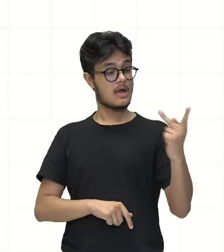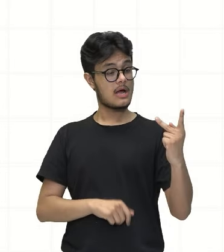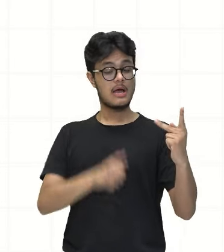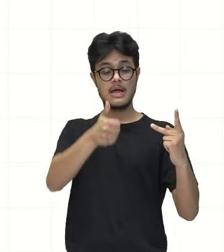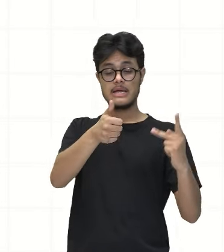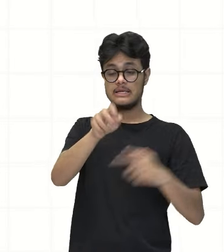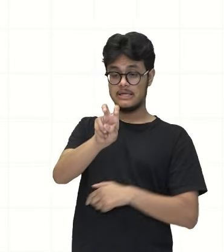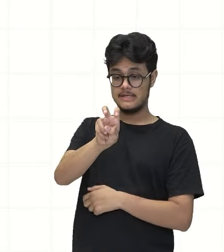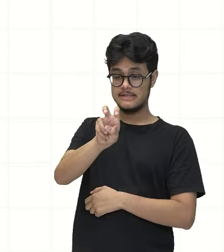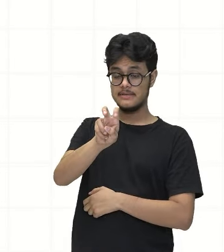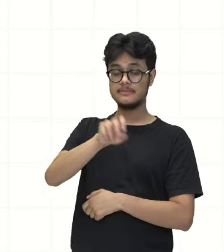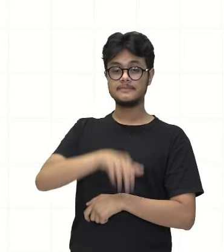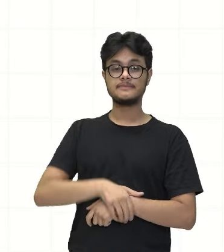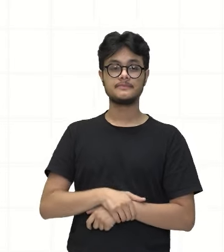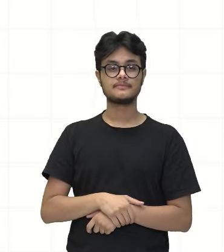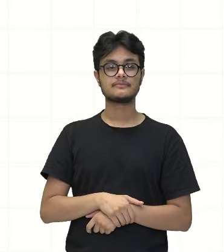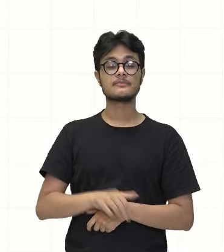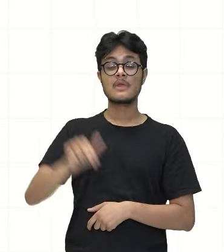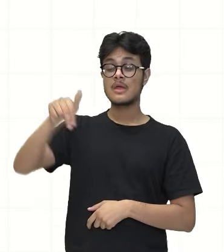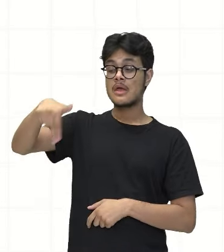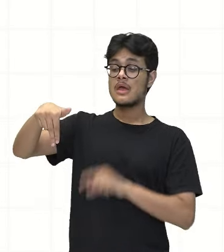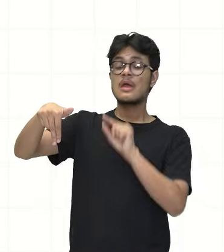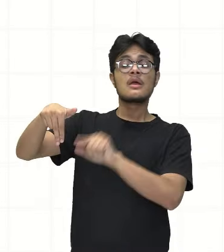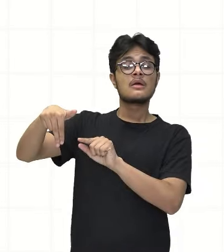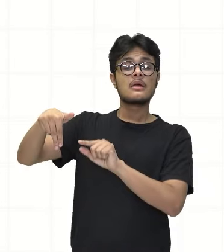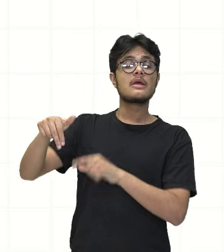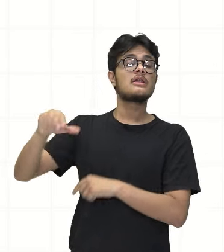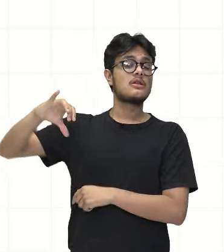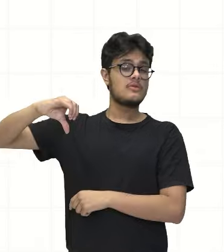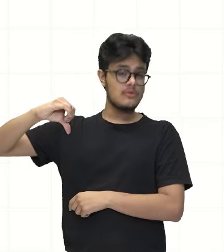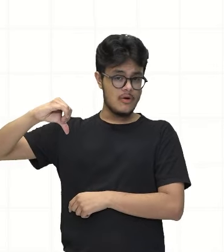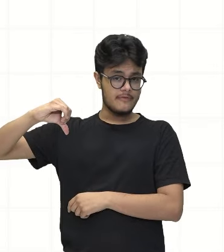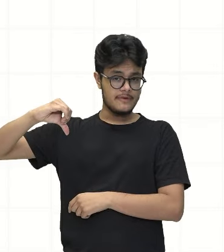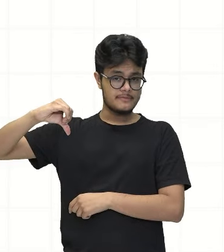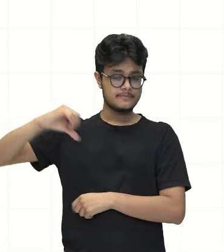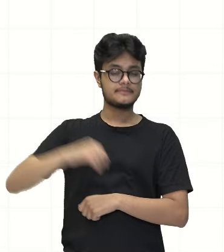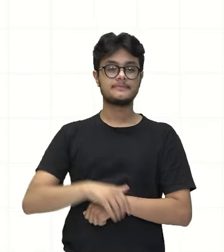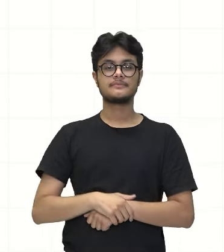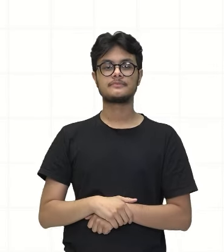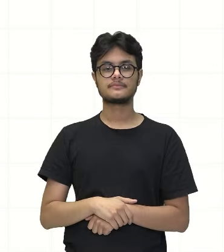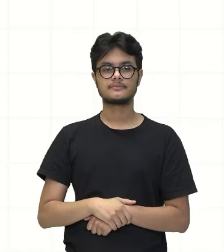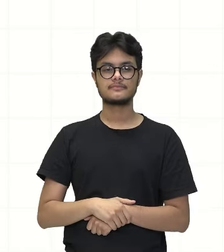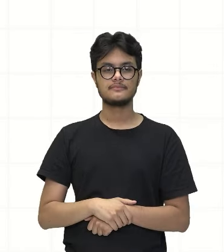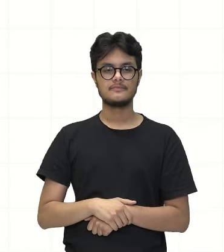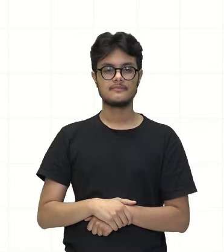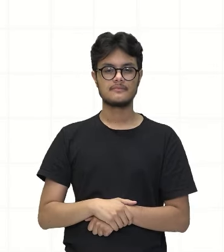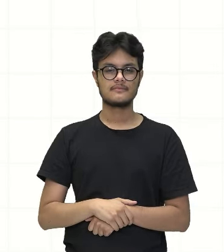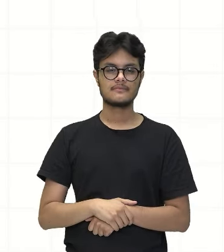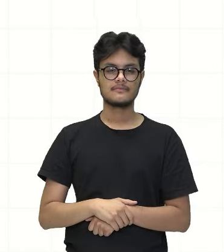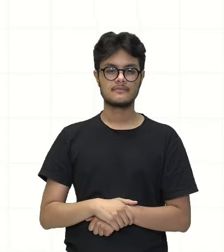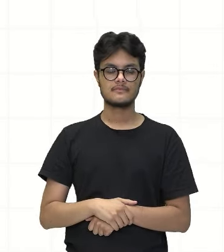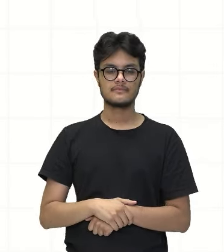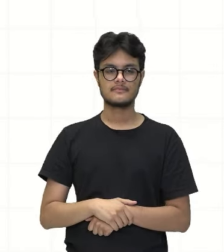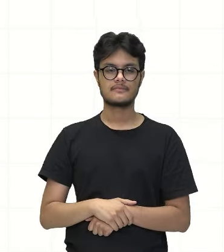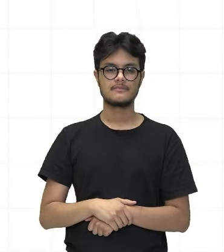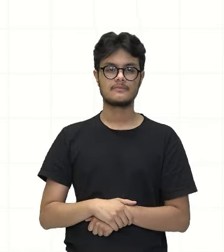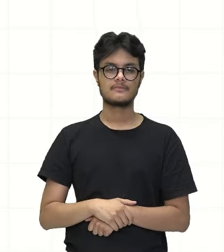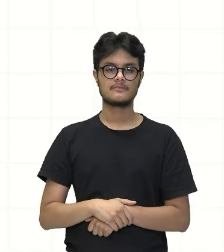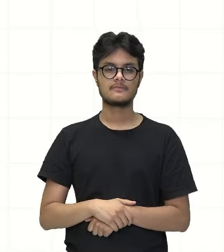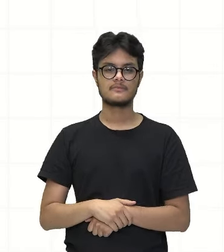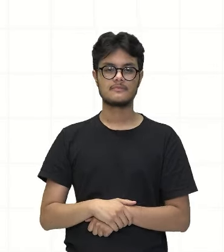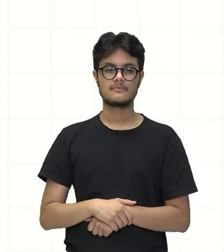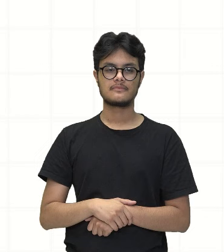15 e que n é igual a 9. Né? Então, como eu quero encontrar a medida